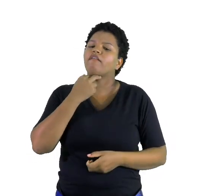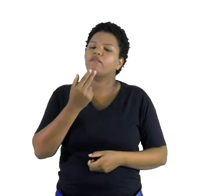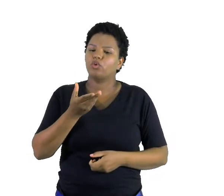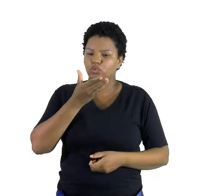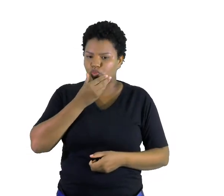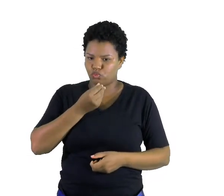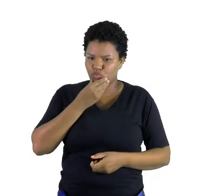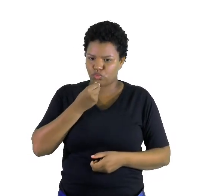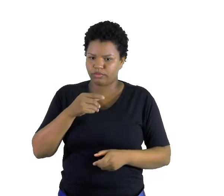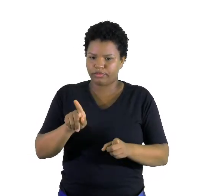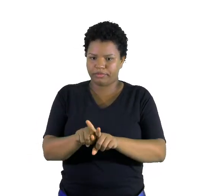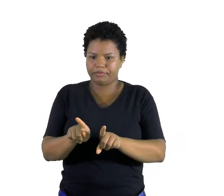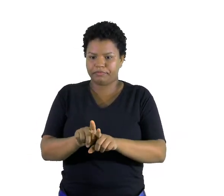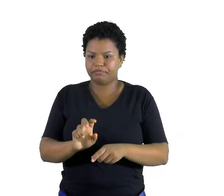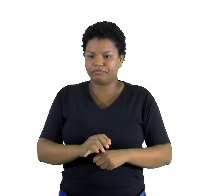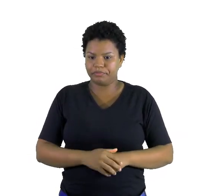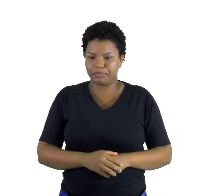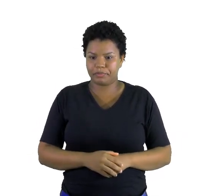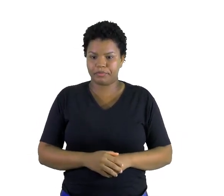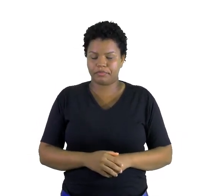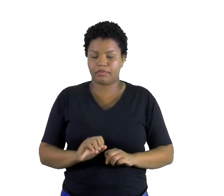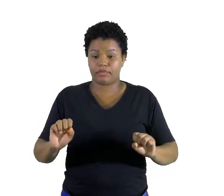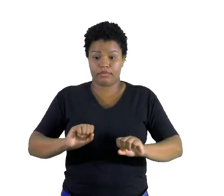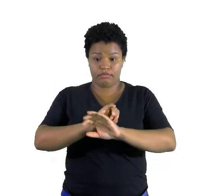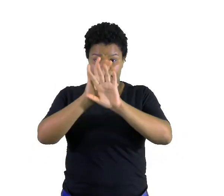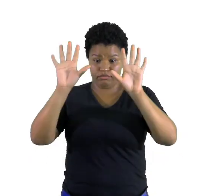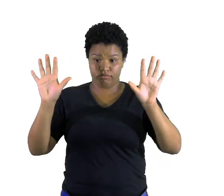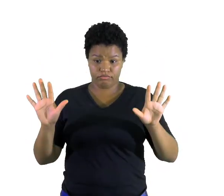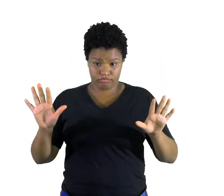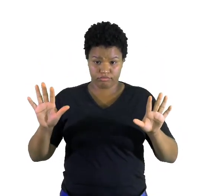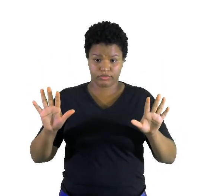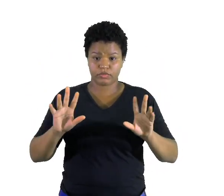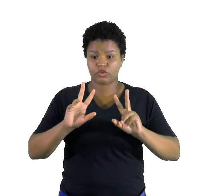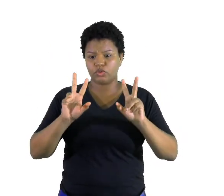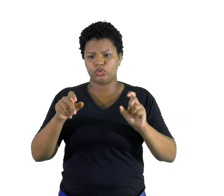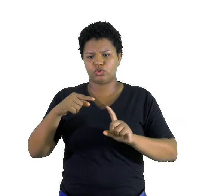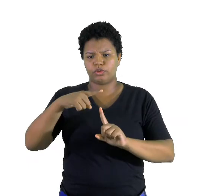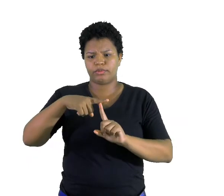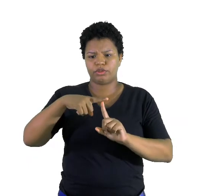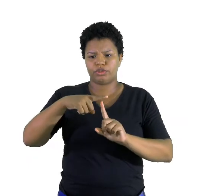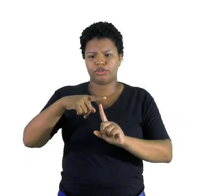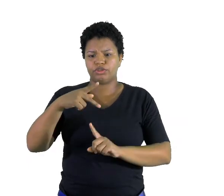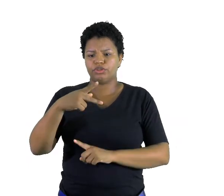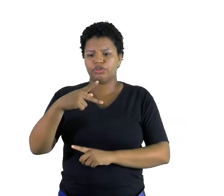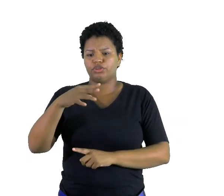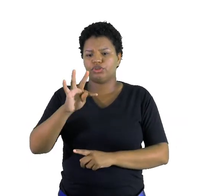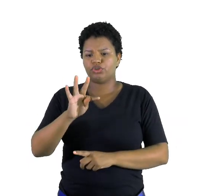Então, tá claro para vocês isso aí sobre timbre,